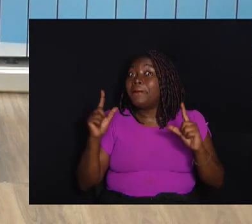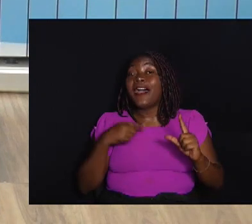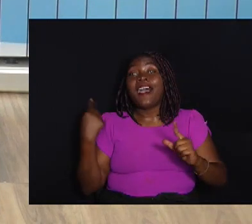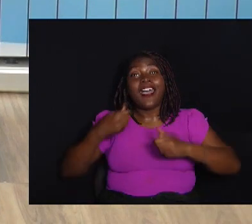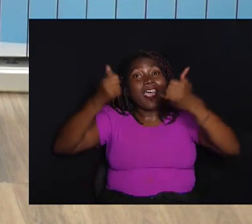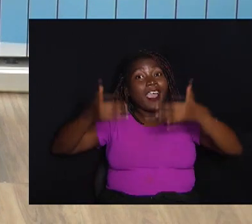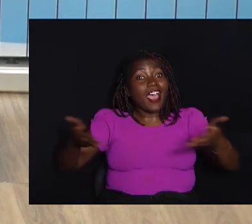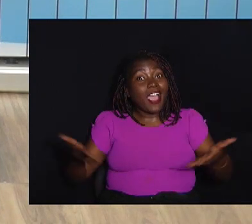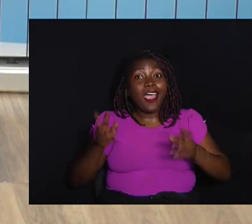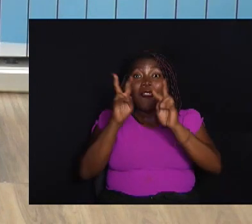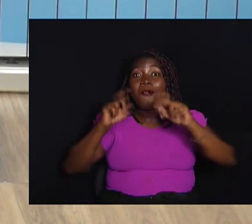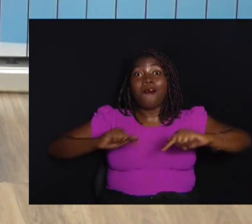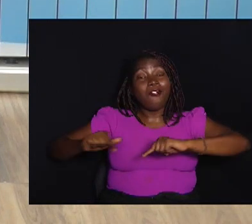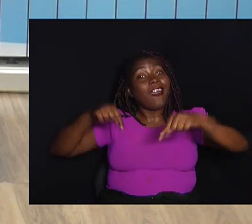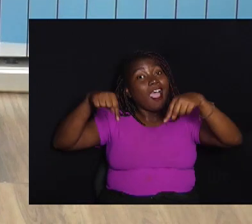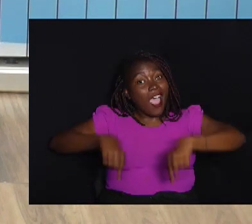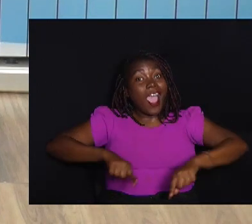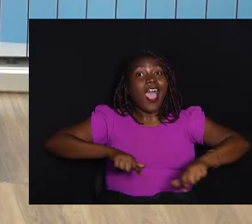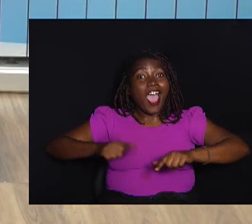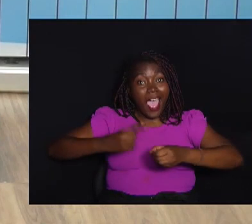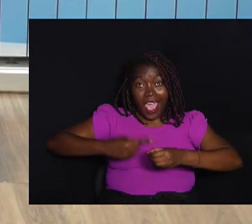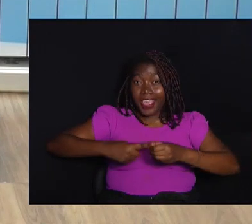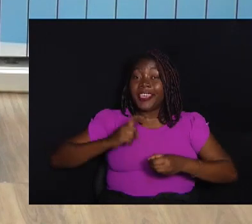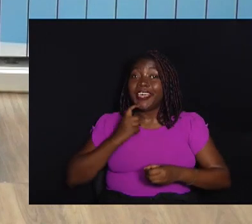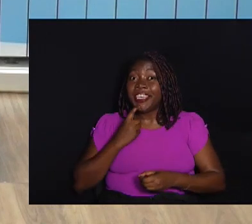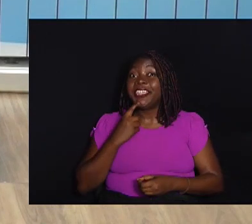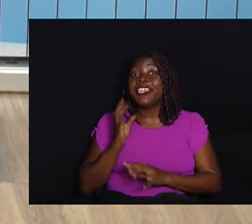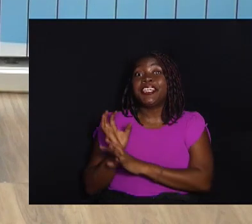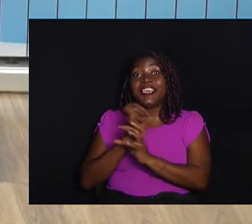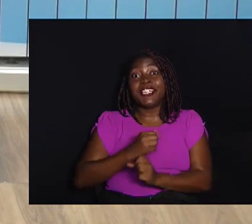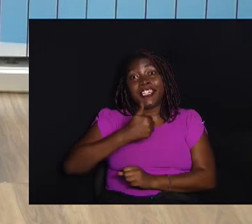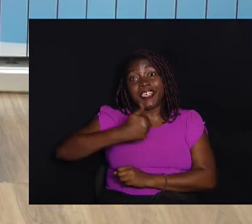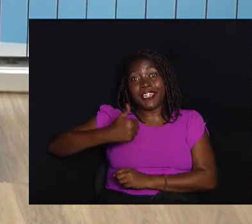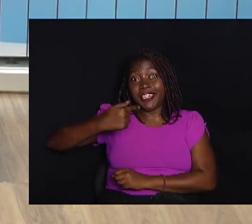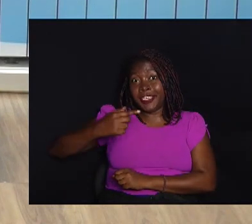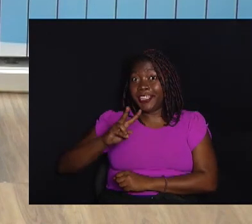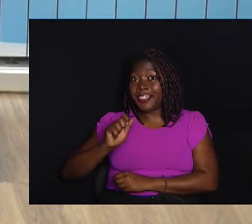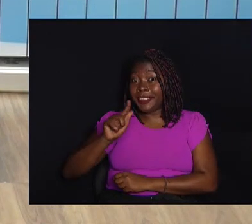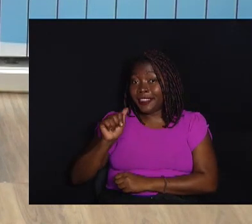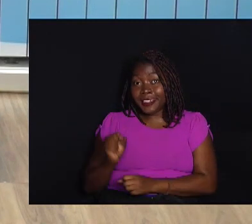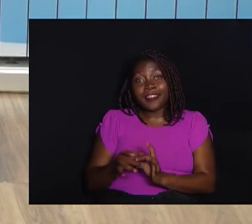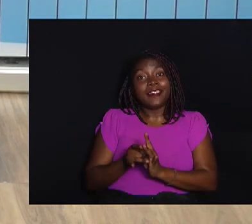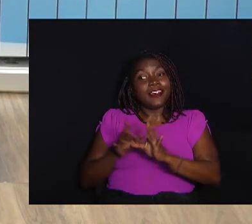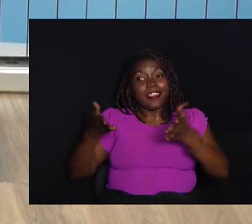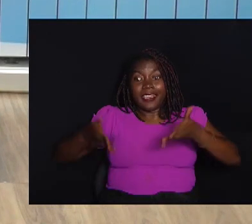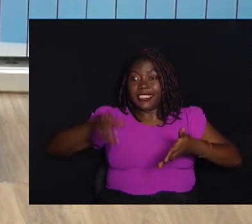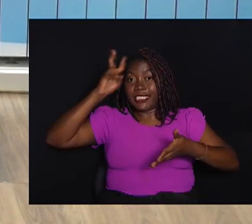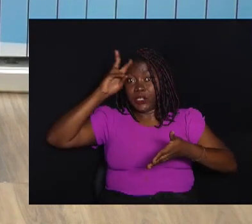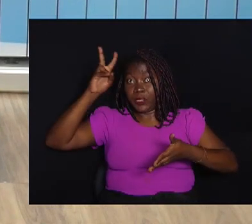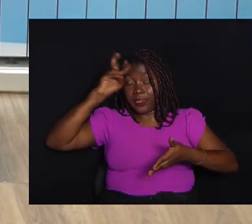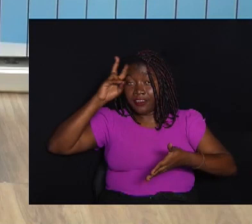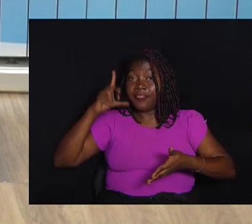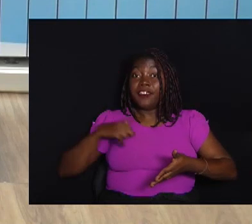agora sobre emprego aqui para a cidade de Campinas. São 117 vagas que estão disponíveis para esta segunda-feira. Estou